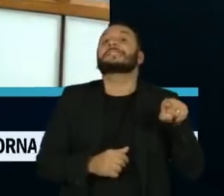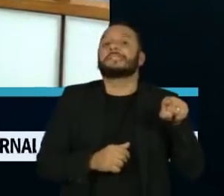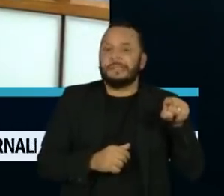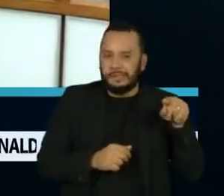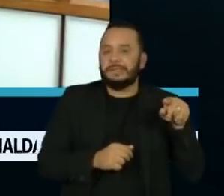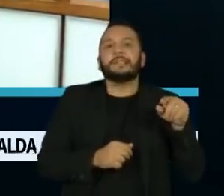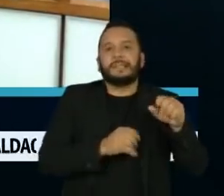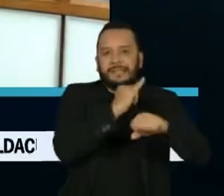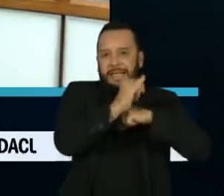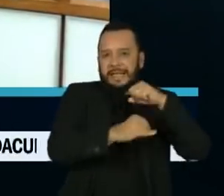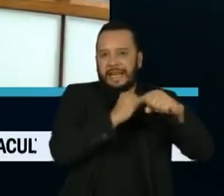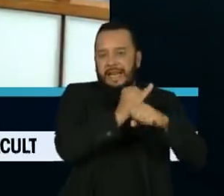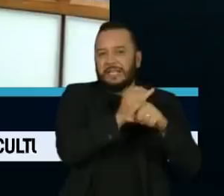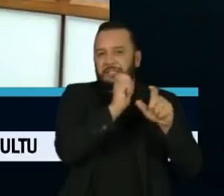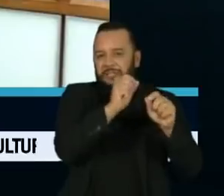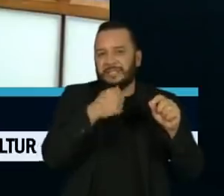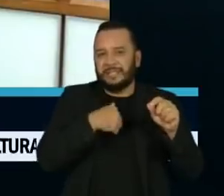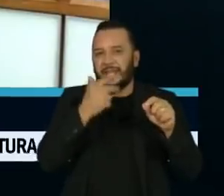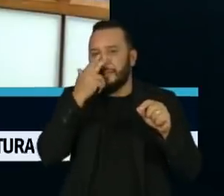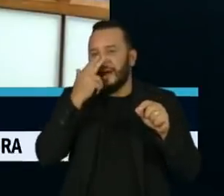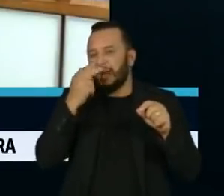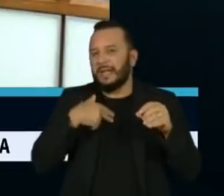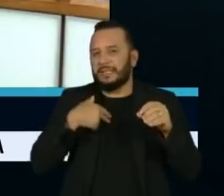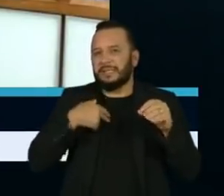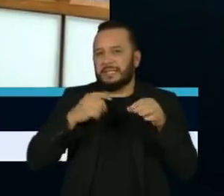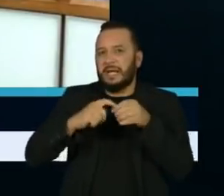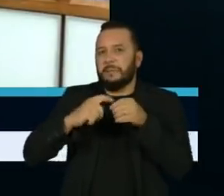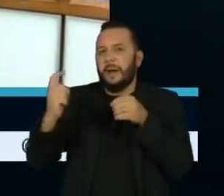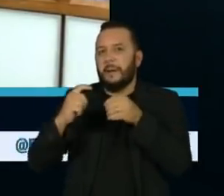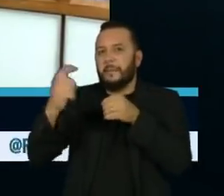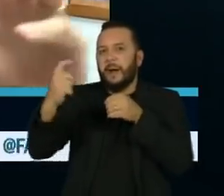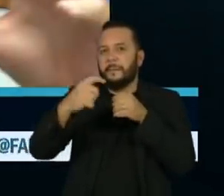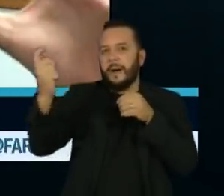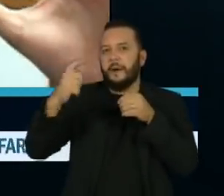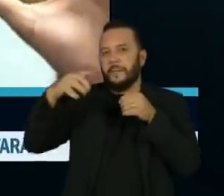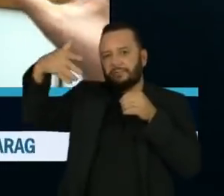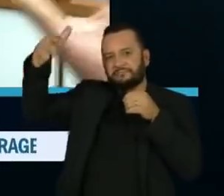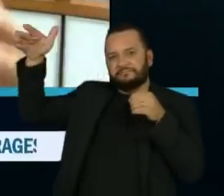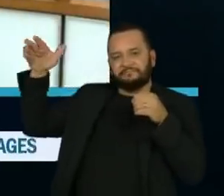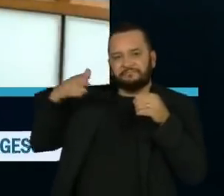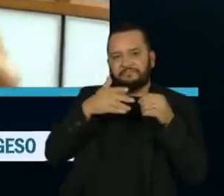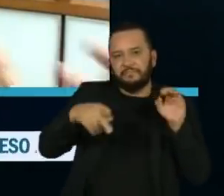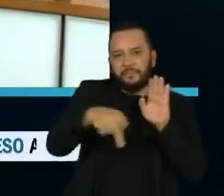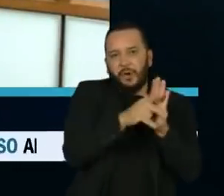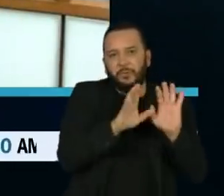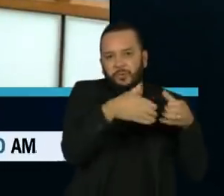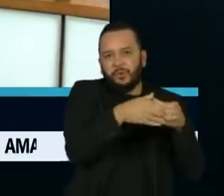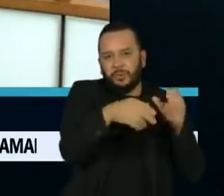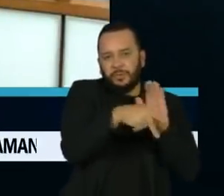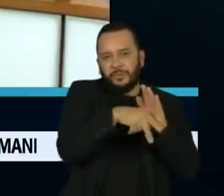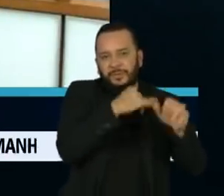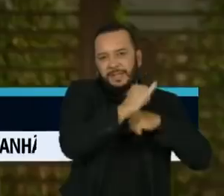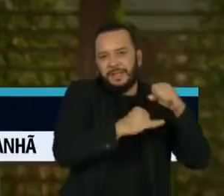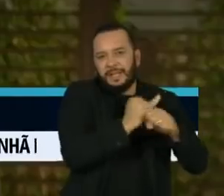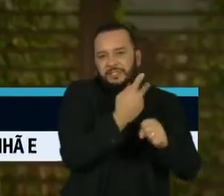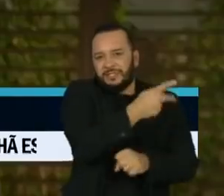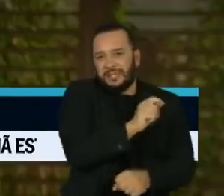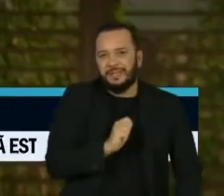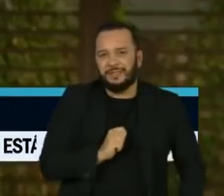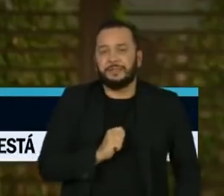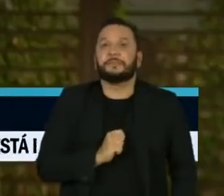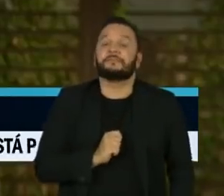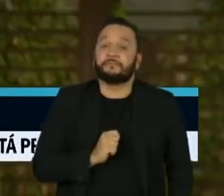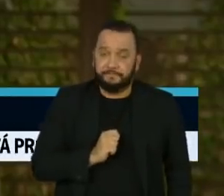estar desconectado fácil na mais resistente ele também tipo aquele sabem os aniversários principais delas